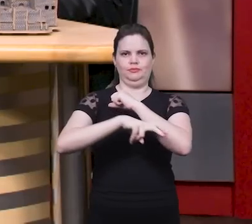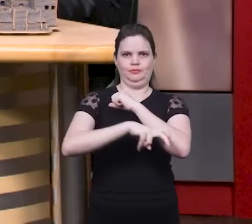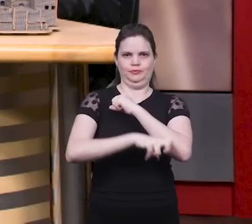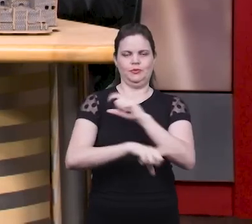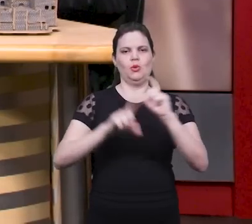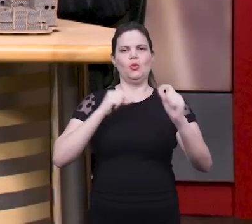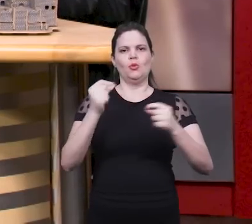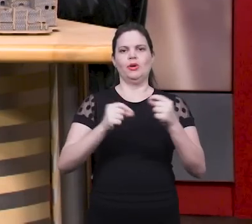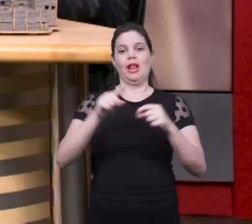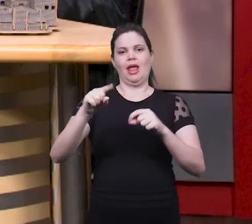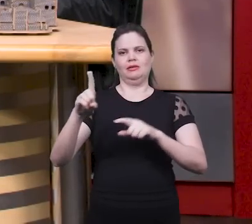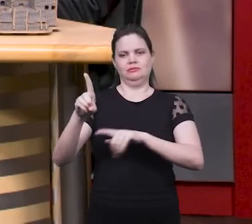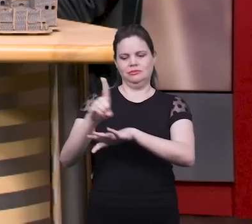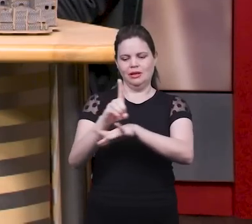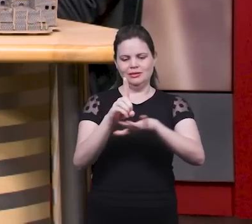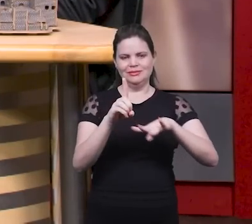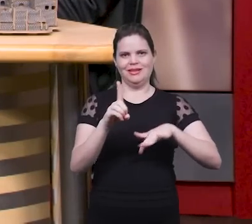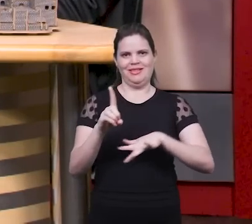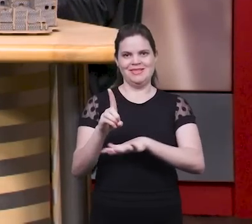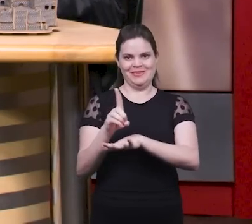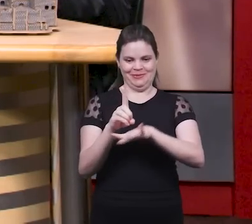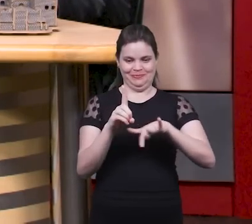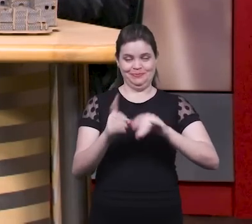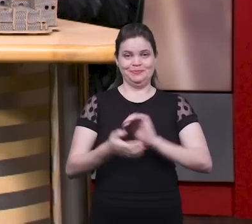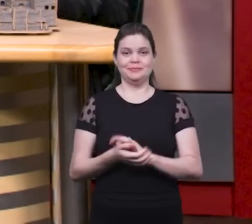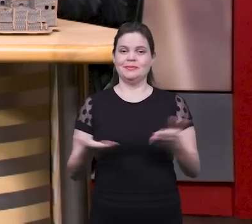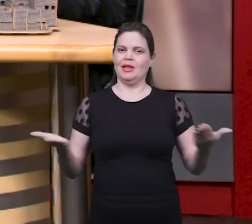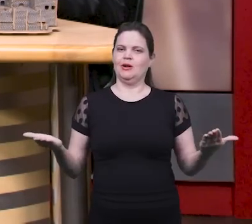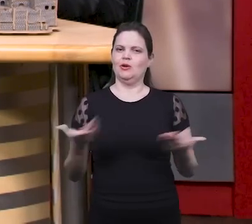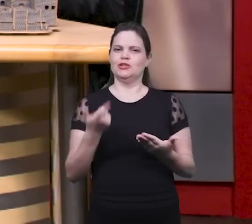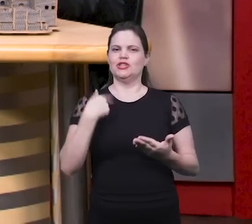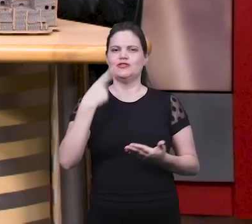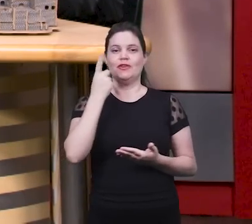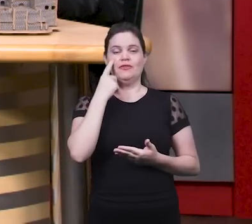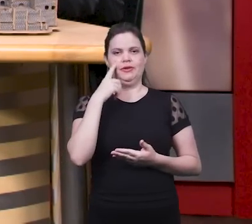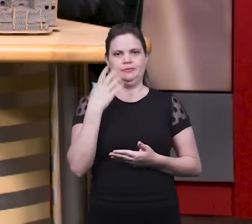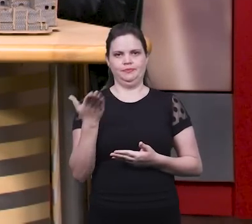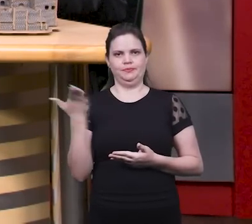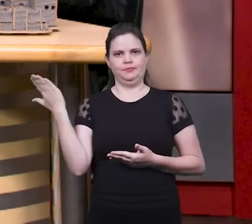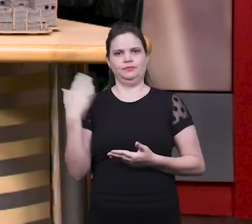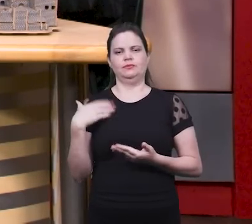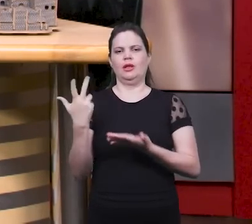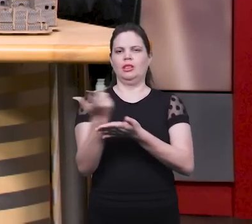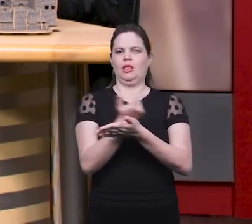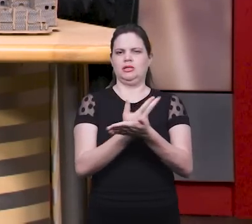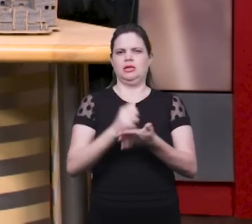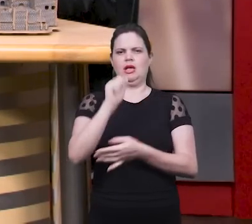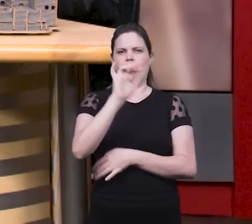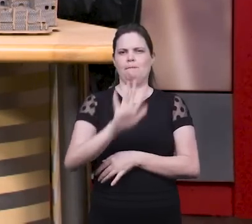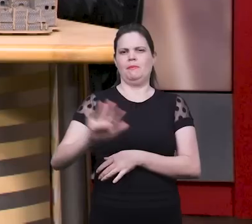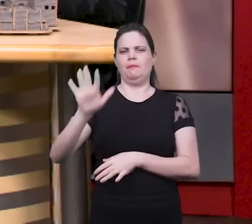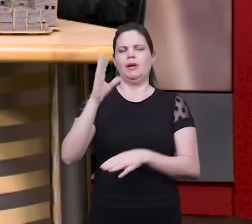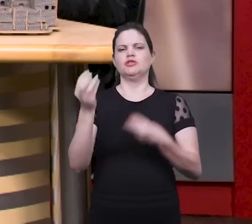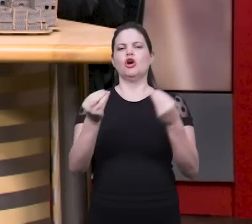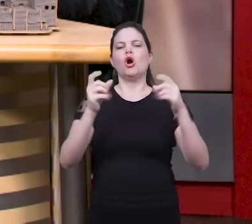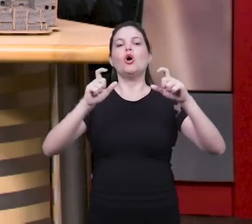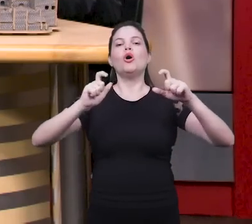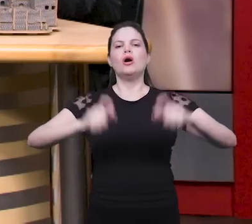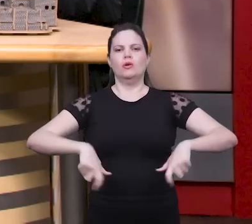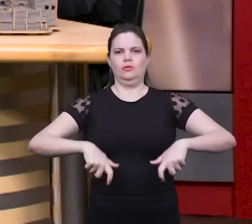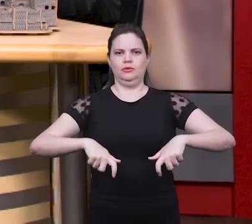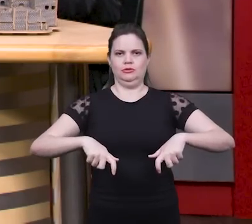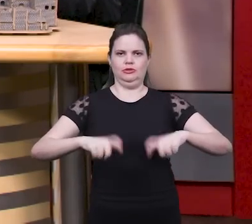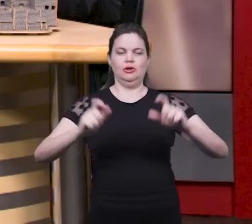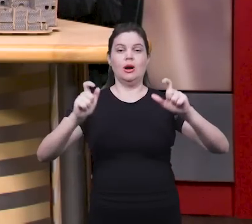vamos mostrar aqui uma figura que vai nos dar o entendimento de onde ficava o tanque